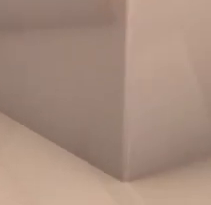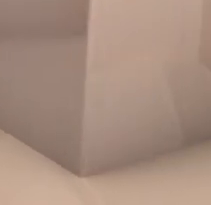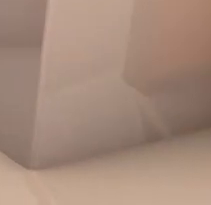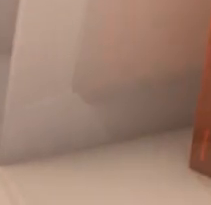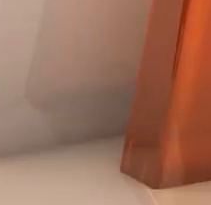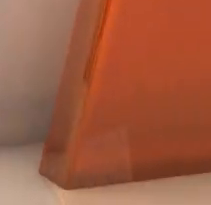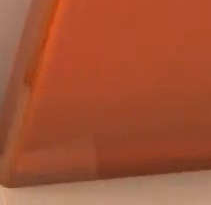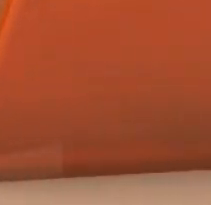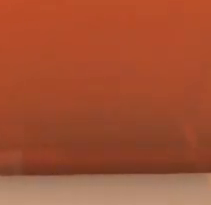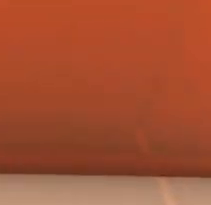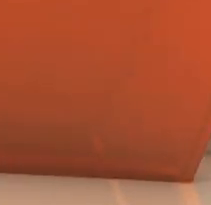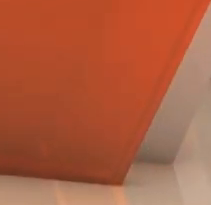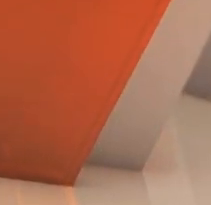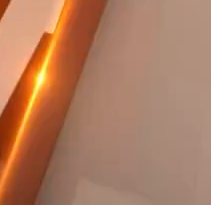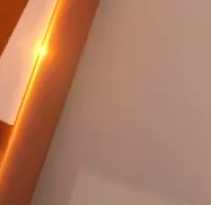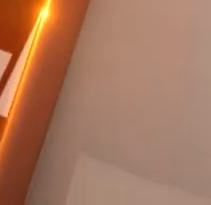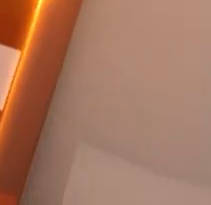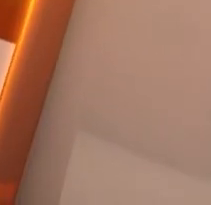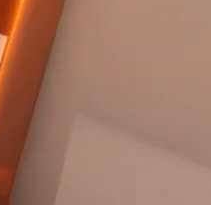Música